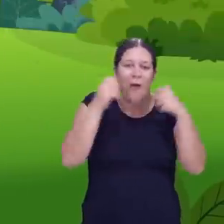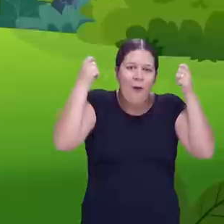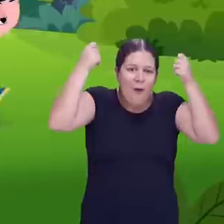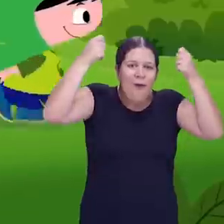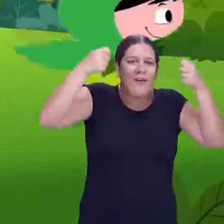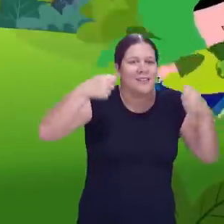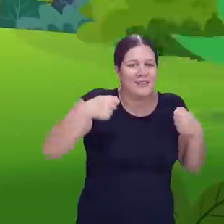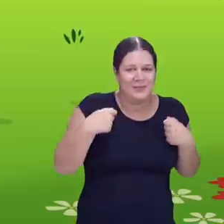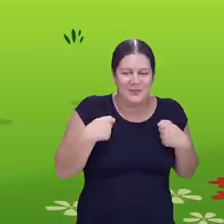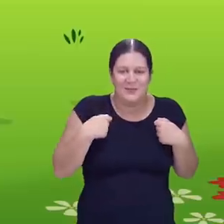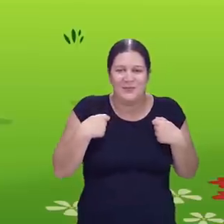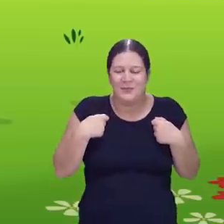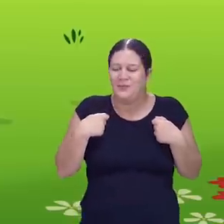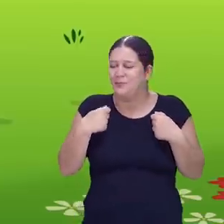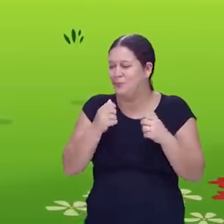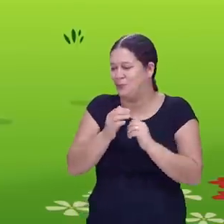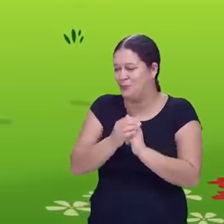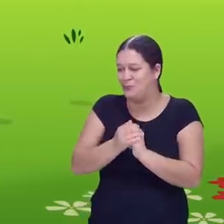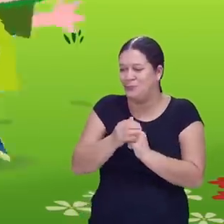Olha.